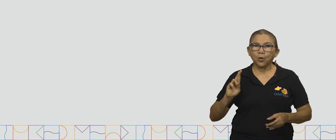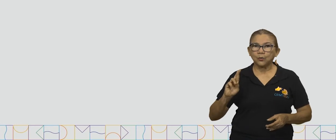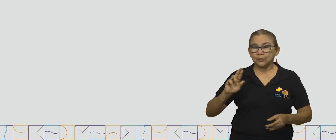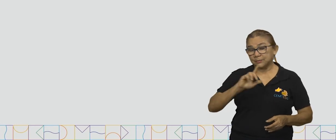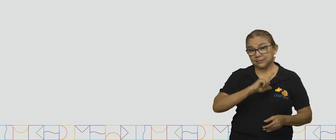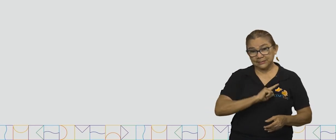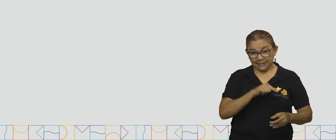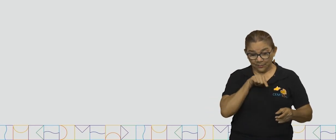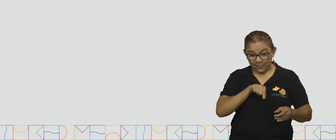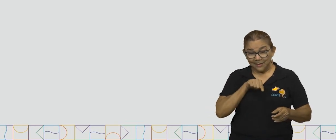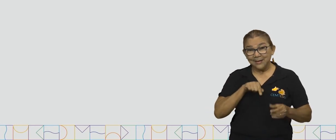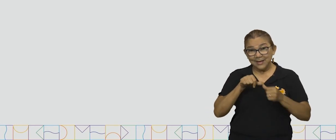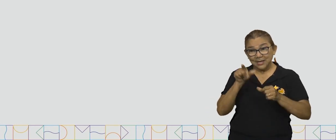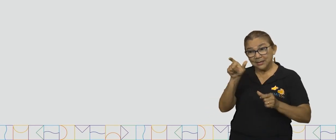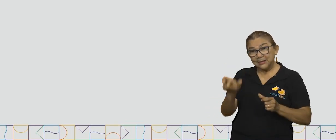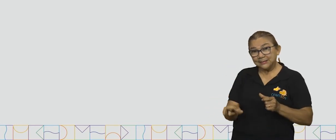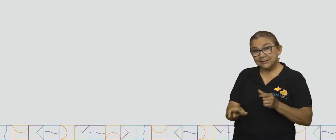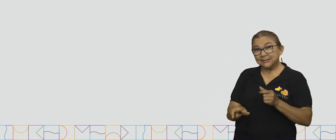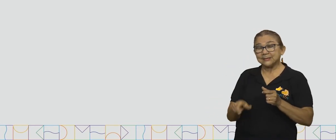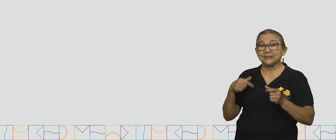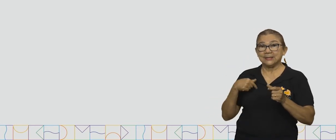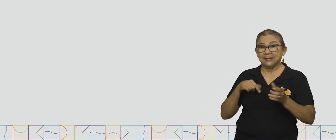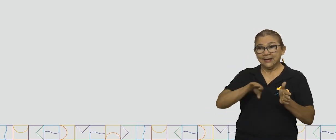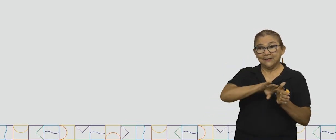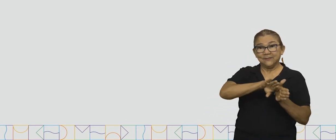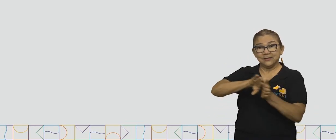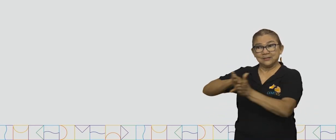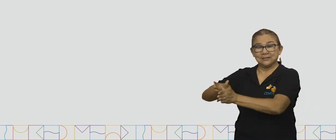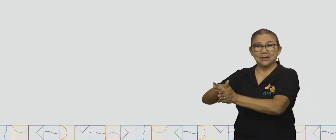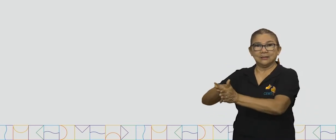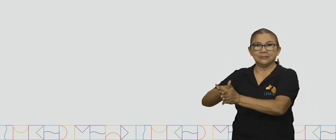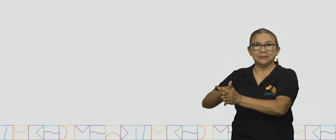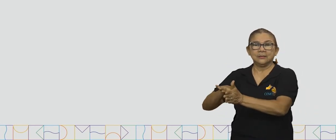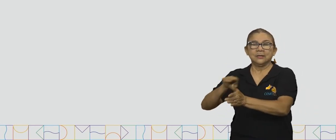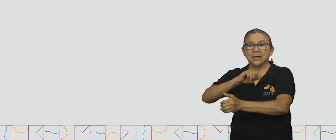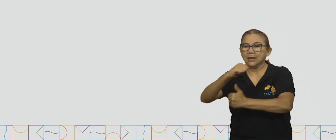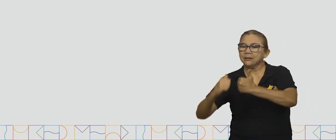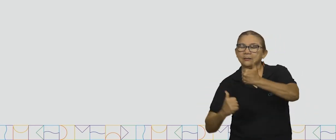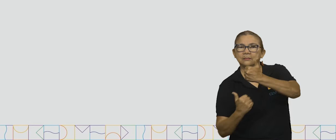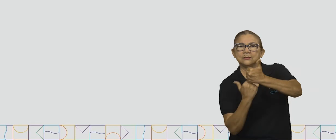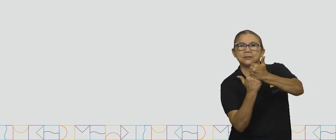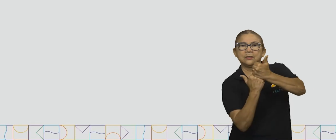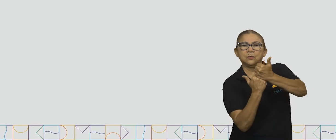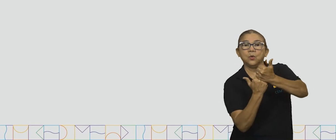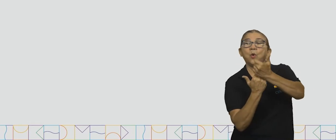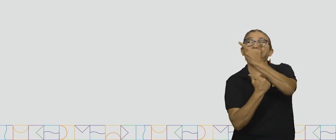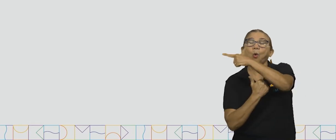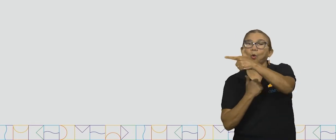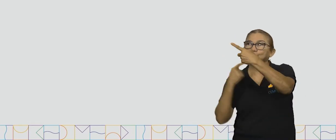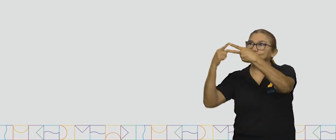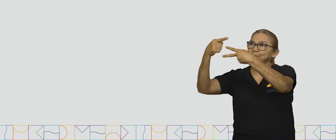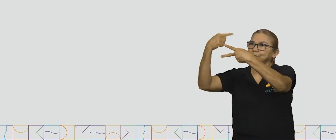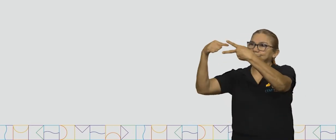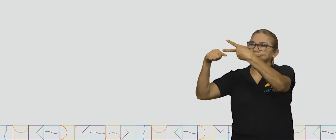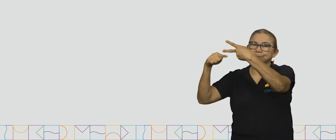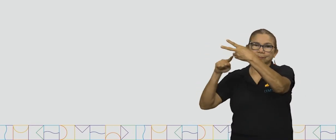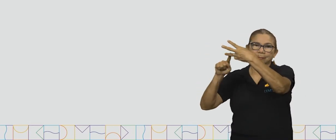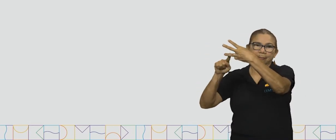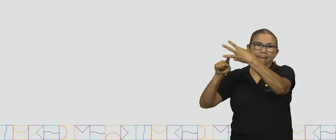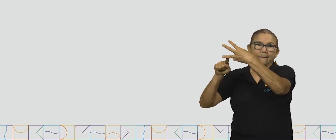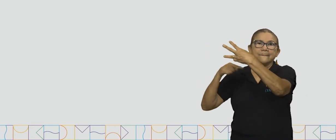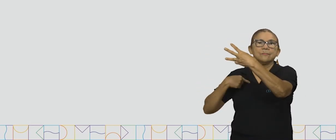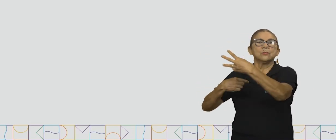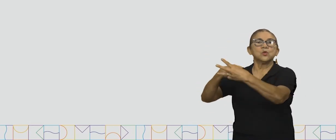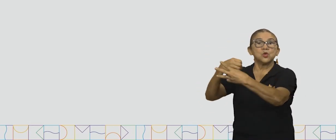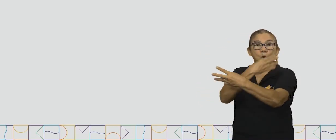impeachment e foi afastado do cargo, assumido pelo vice-presidente Itamar Franco. Em 1994, houve